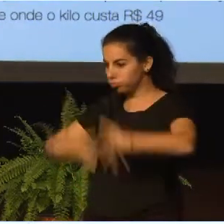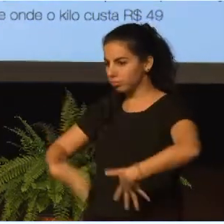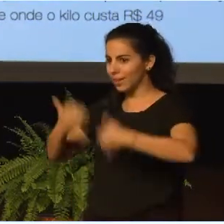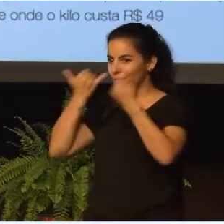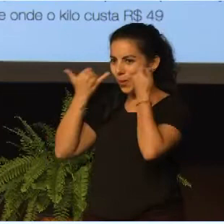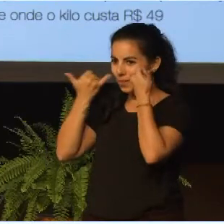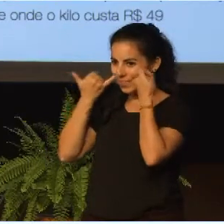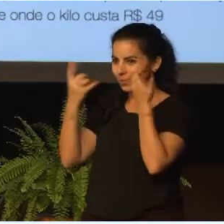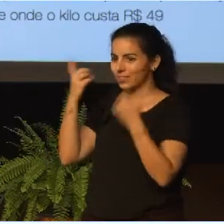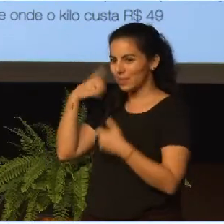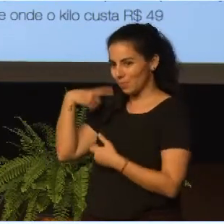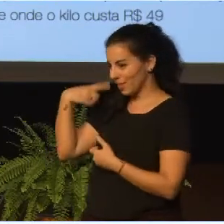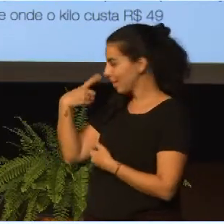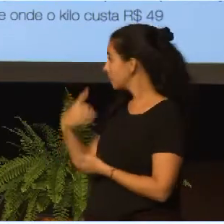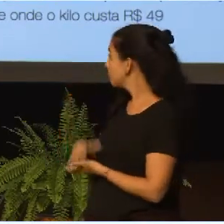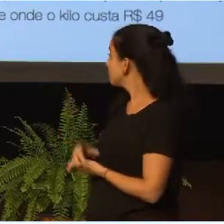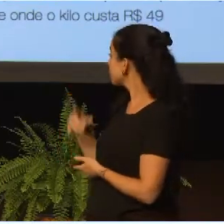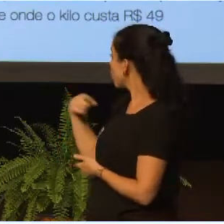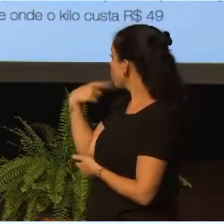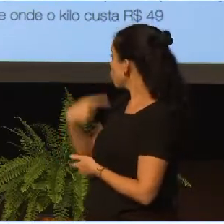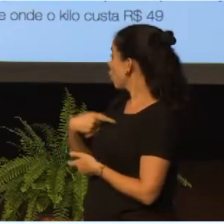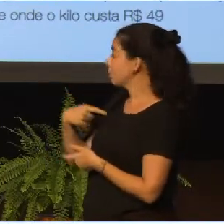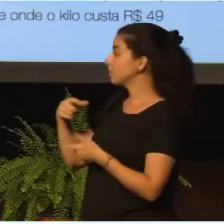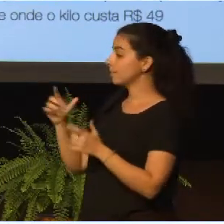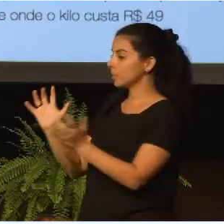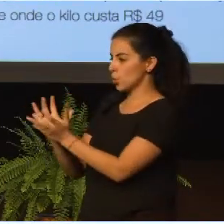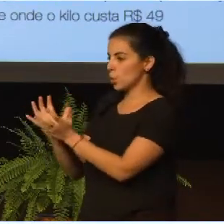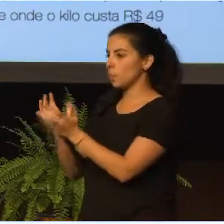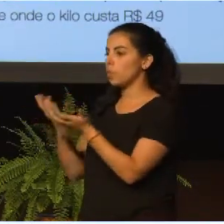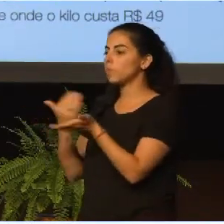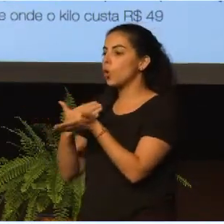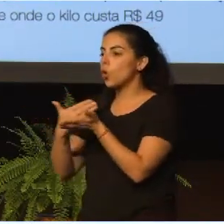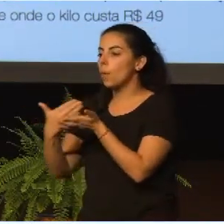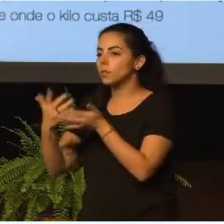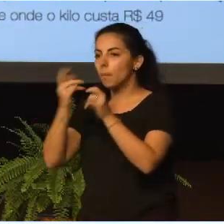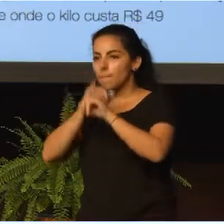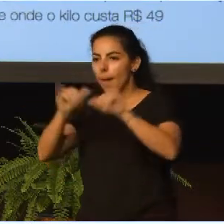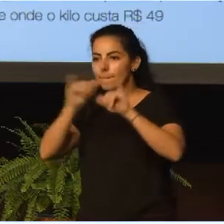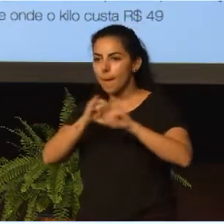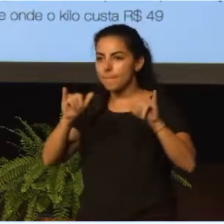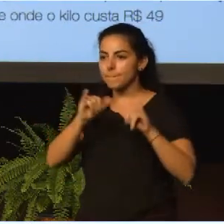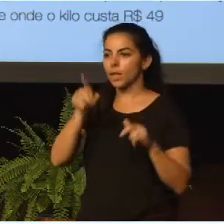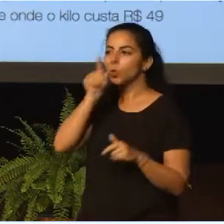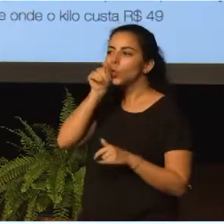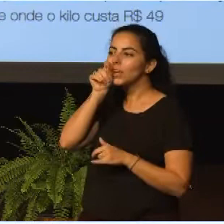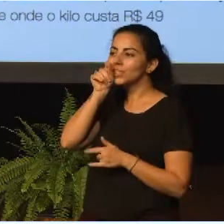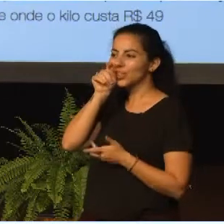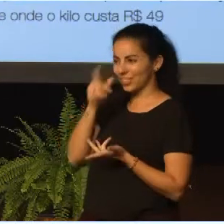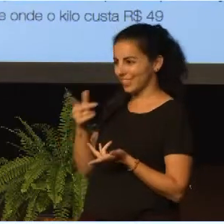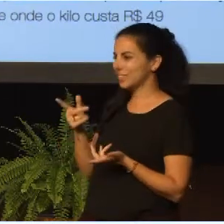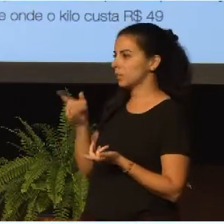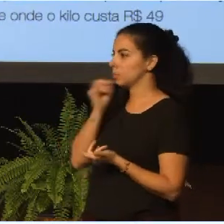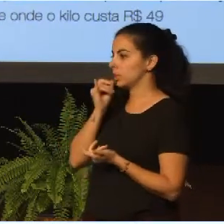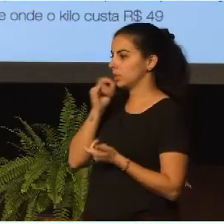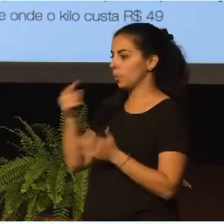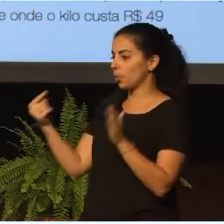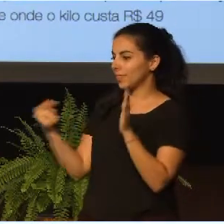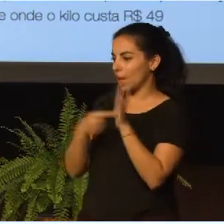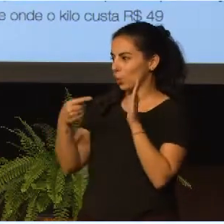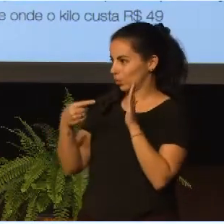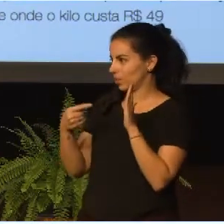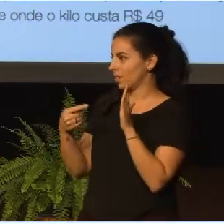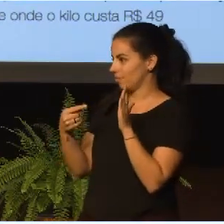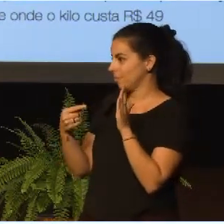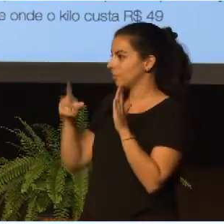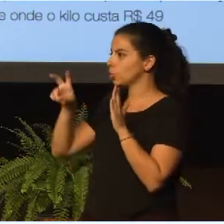mesmo começou a fazer posts, tweets. Então, a gente tinha lá uma denúncia que a gente fez manualmente, nós, falando que um